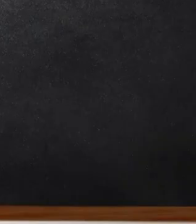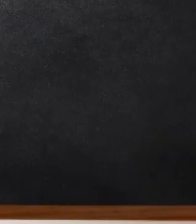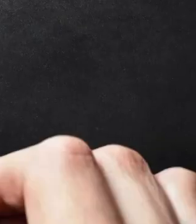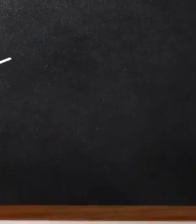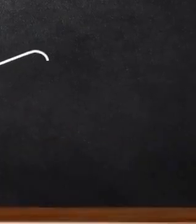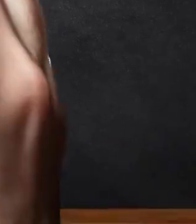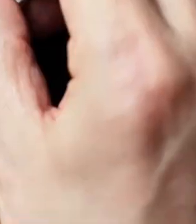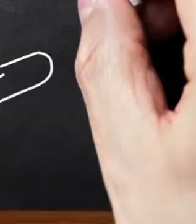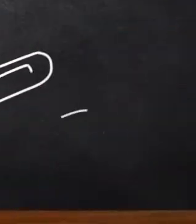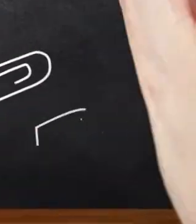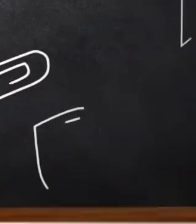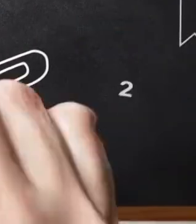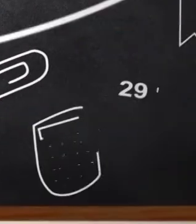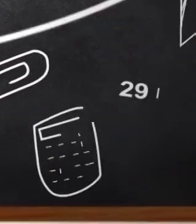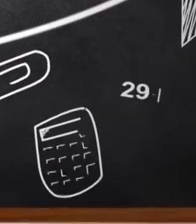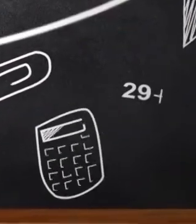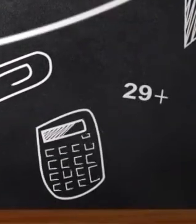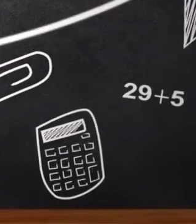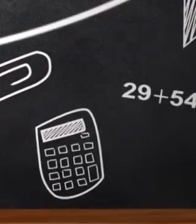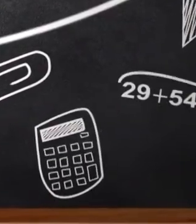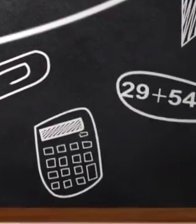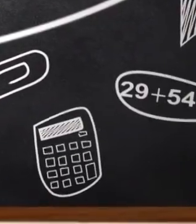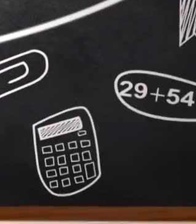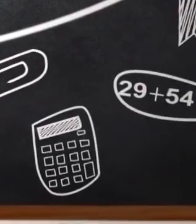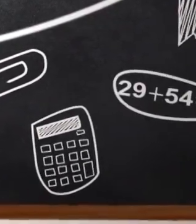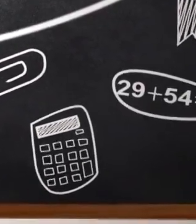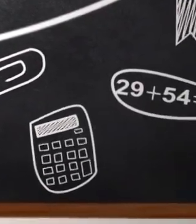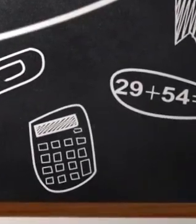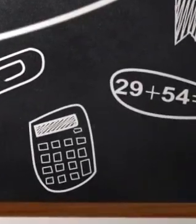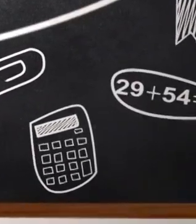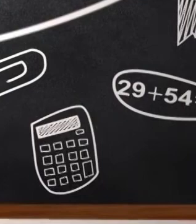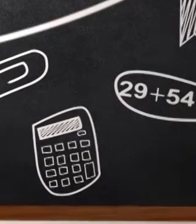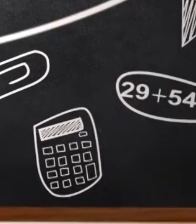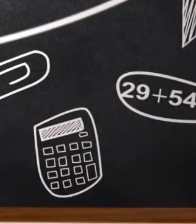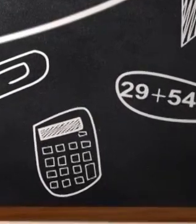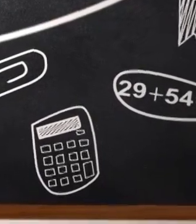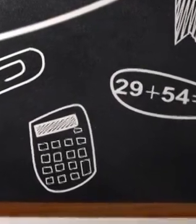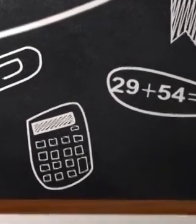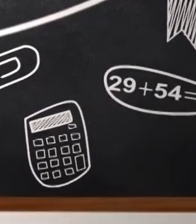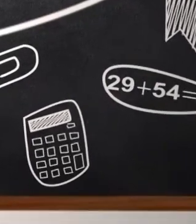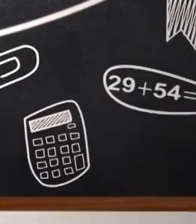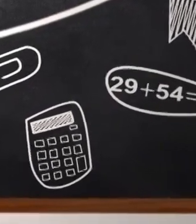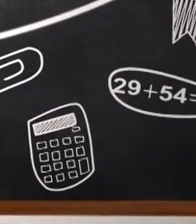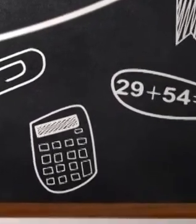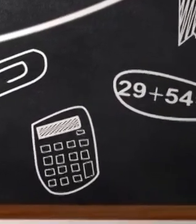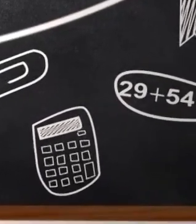E aí E aí E aí